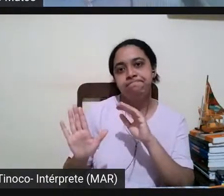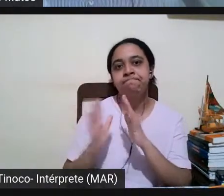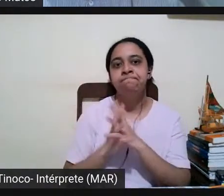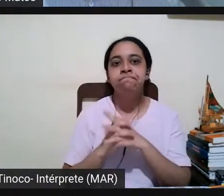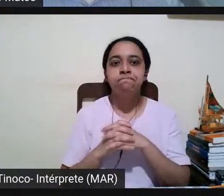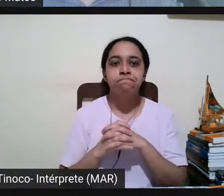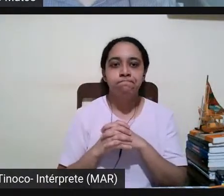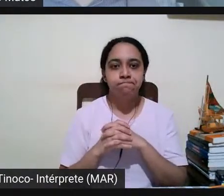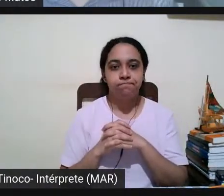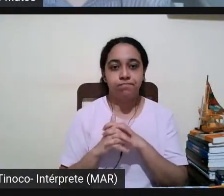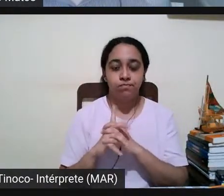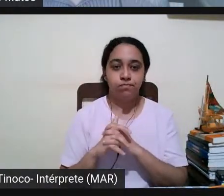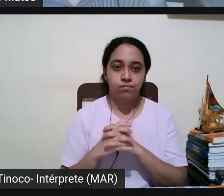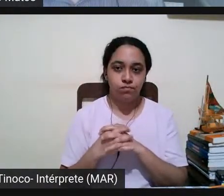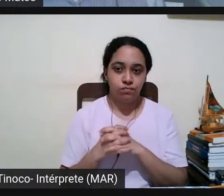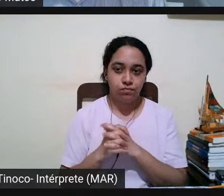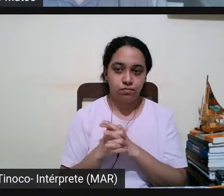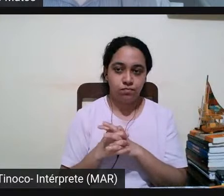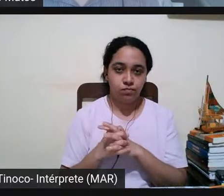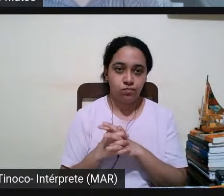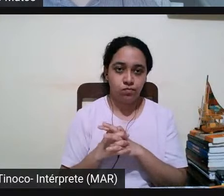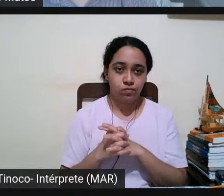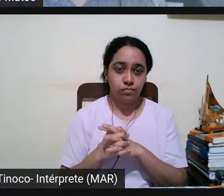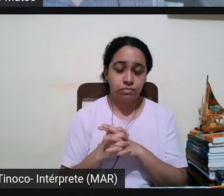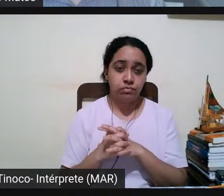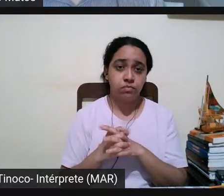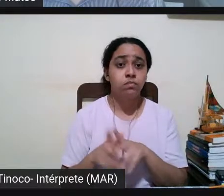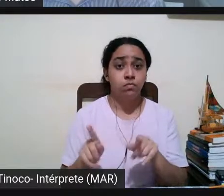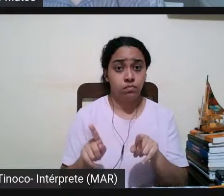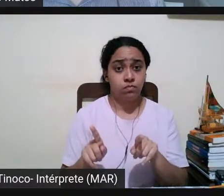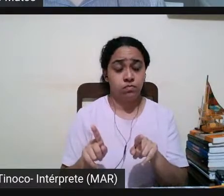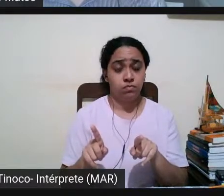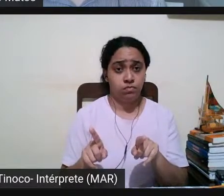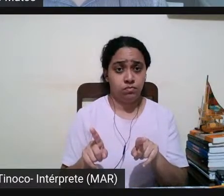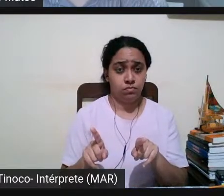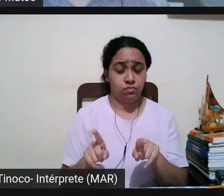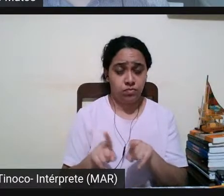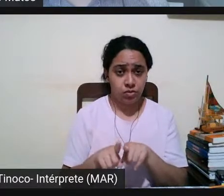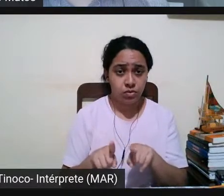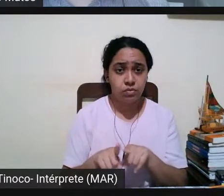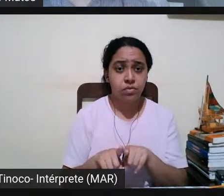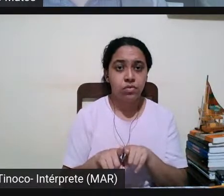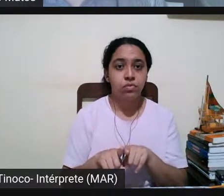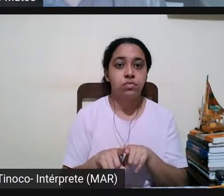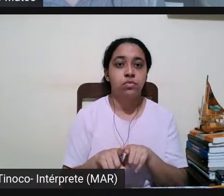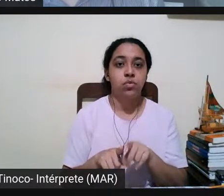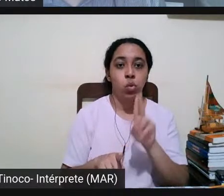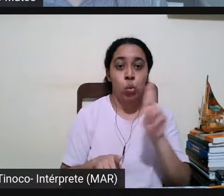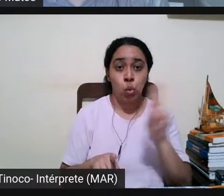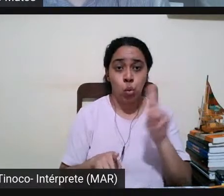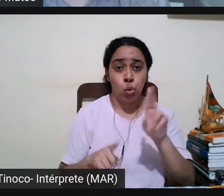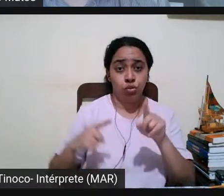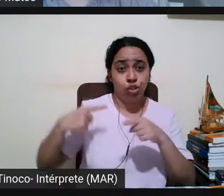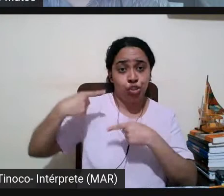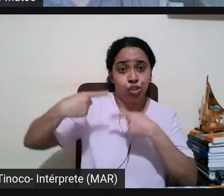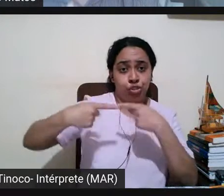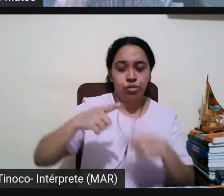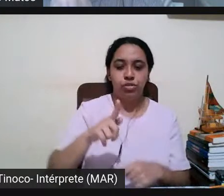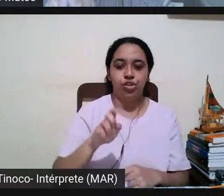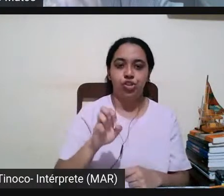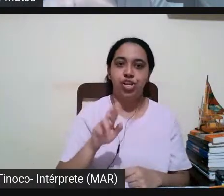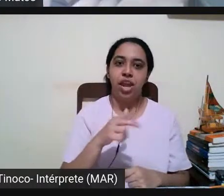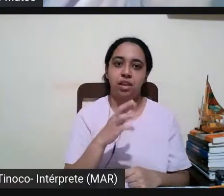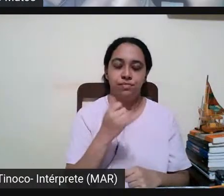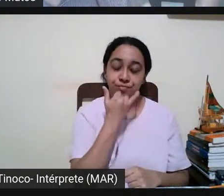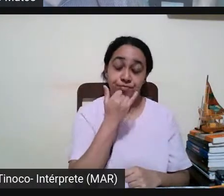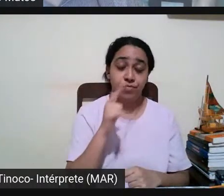a gente a gente tem também é a chamada geração distribuída tá